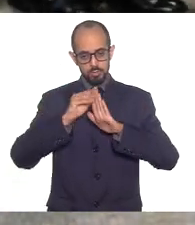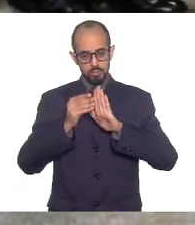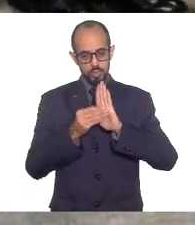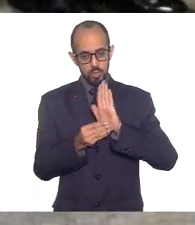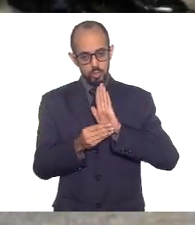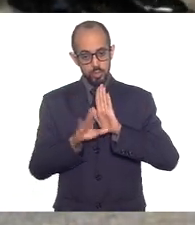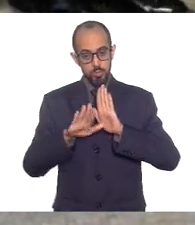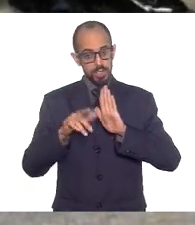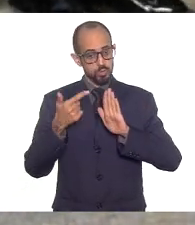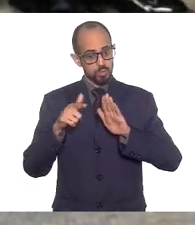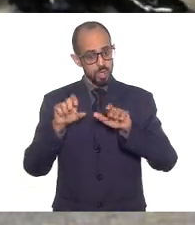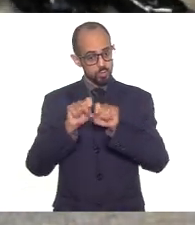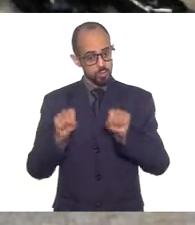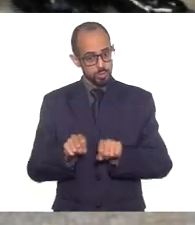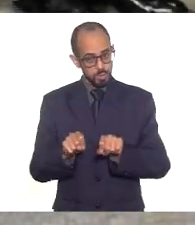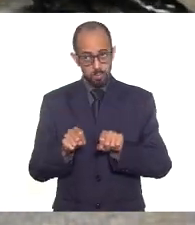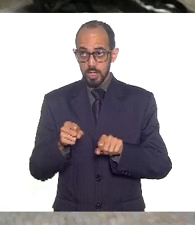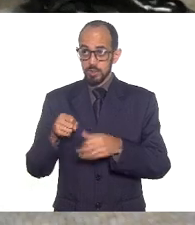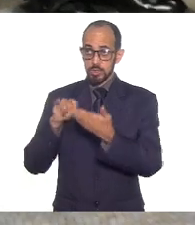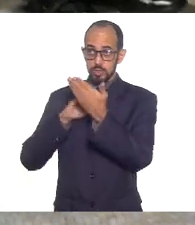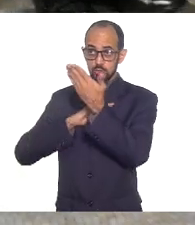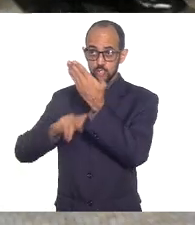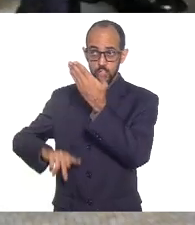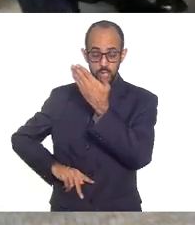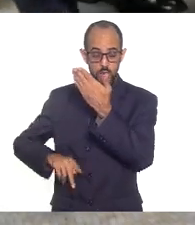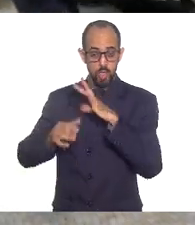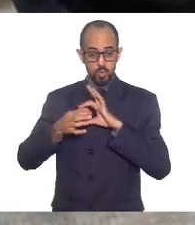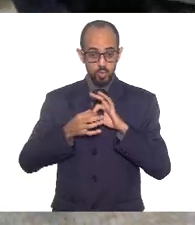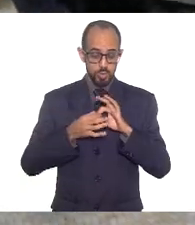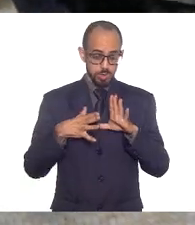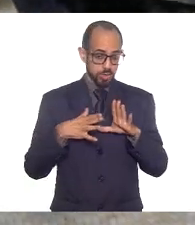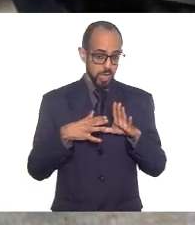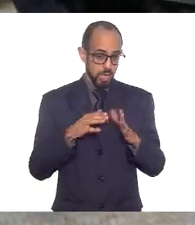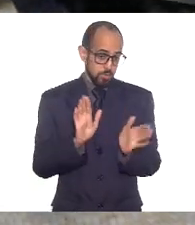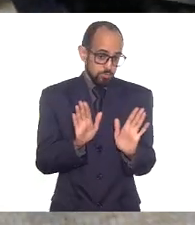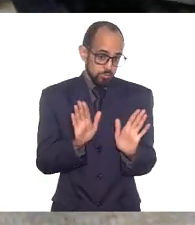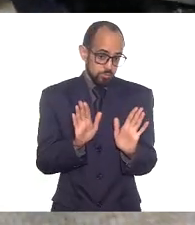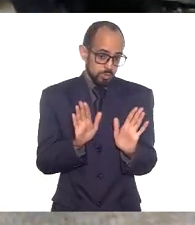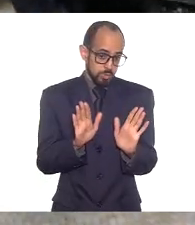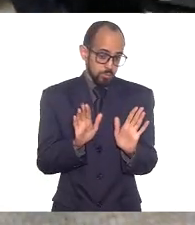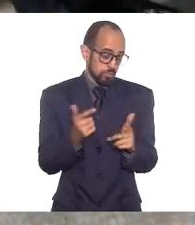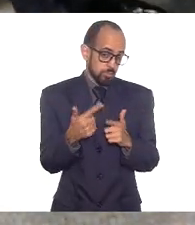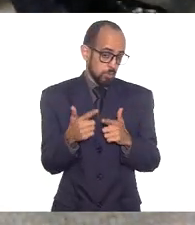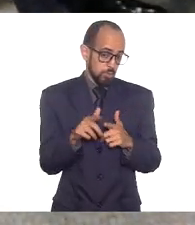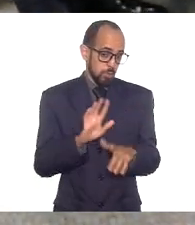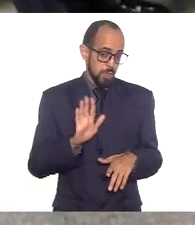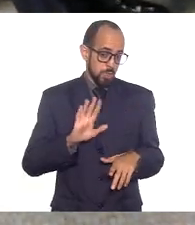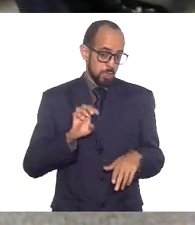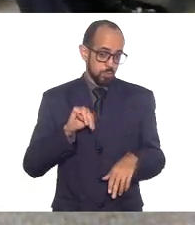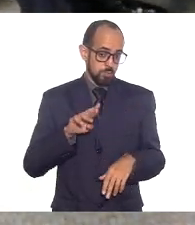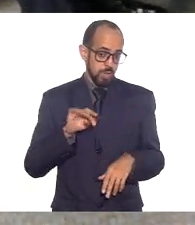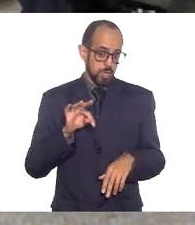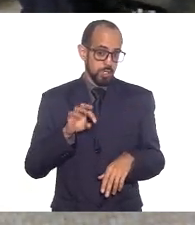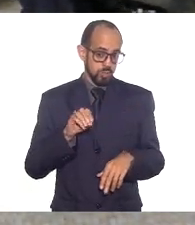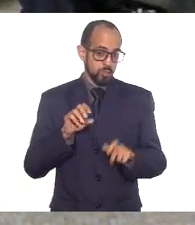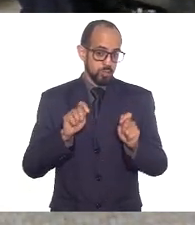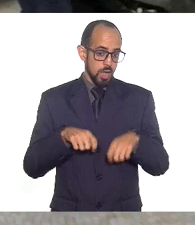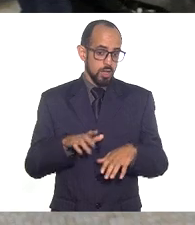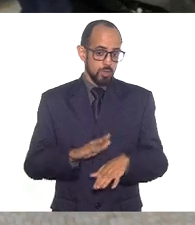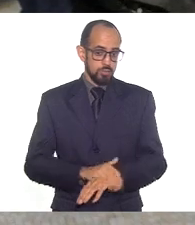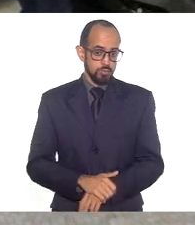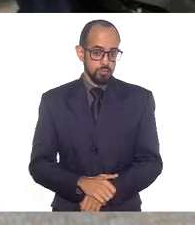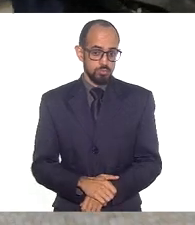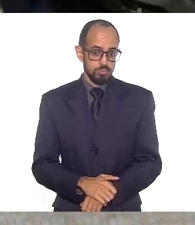no sistema se vossa excelência assim autoriza daí mas é uma um precedente não há problema no mérito a possibilidade de